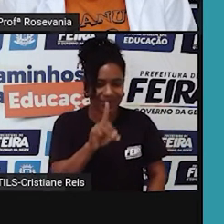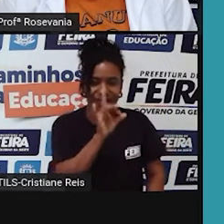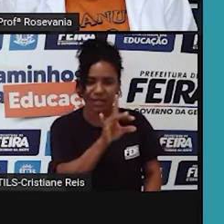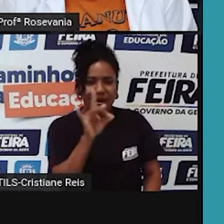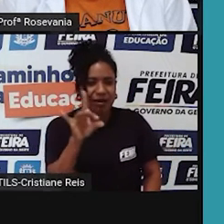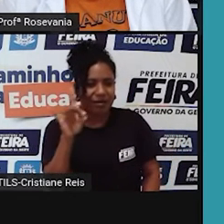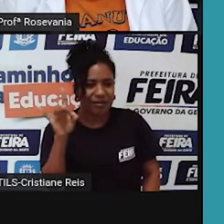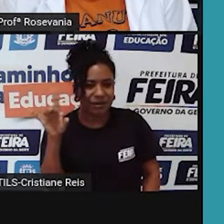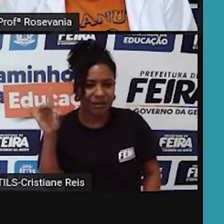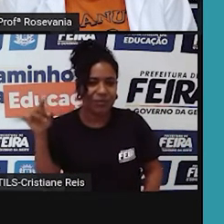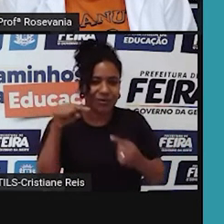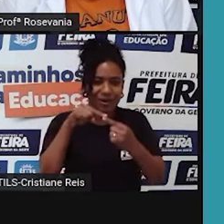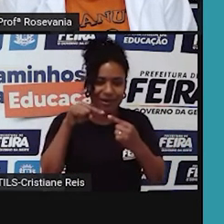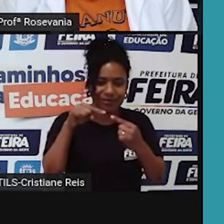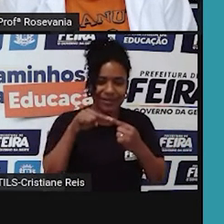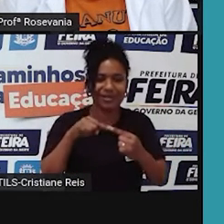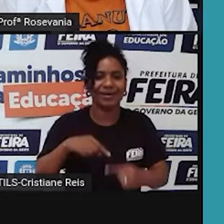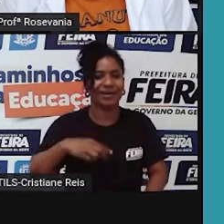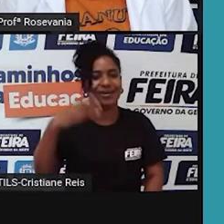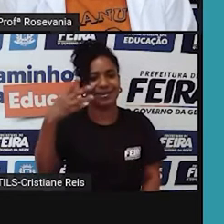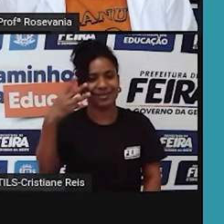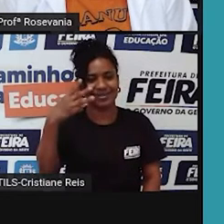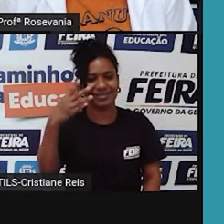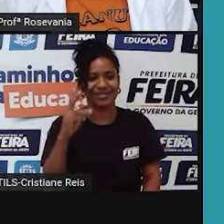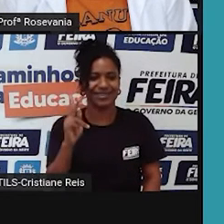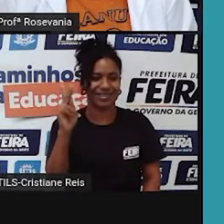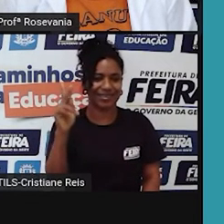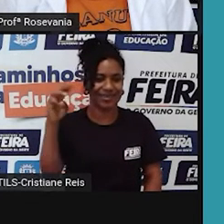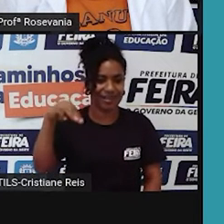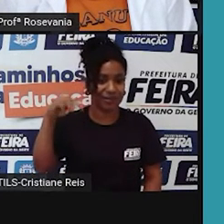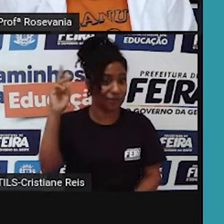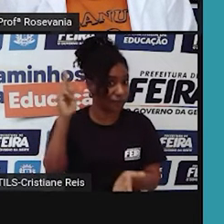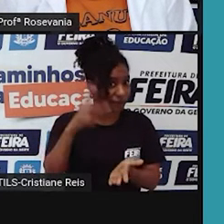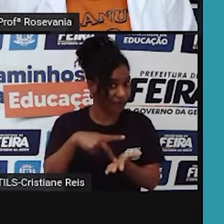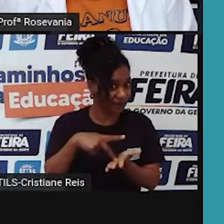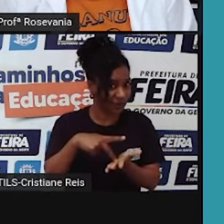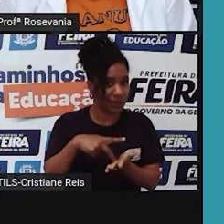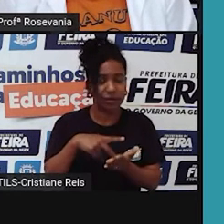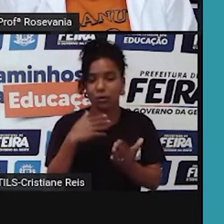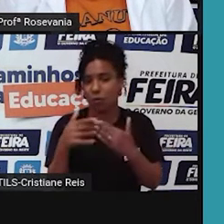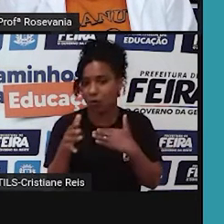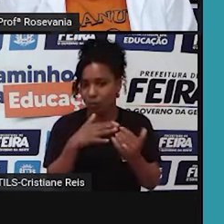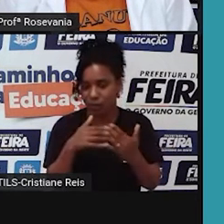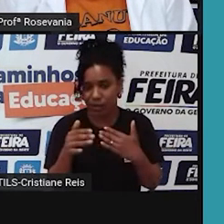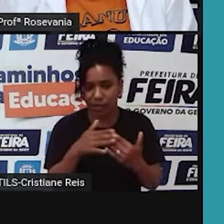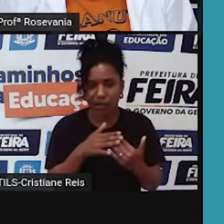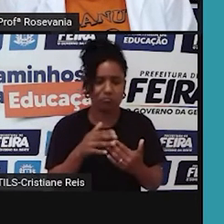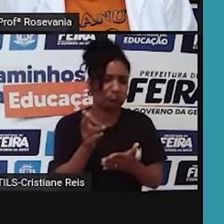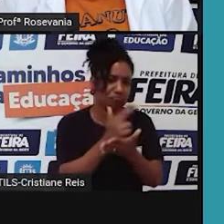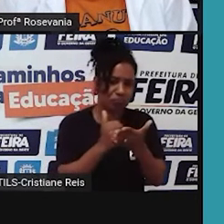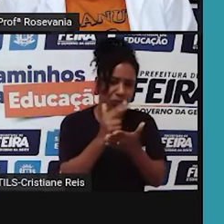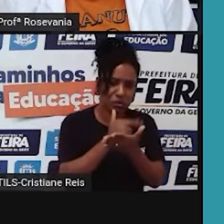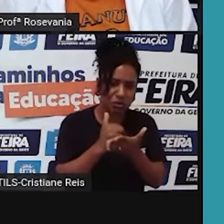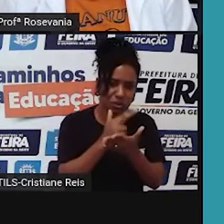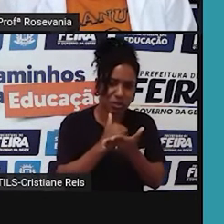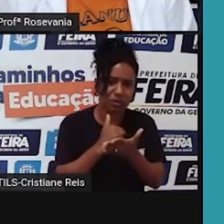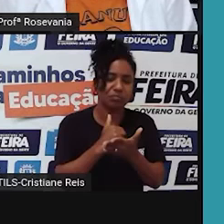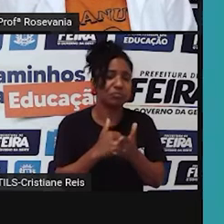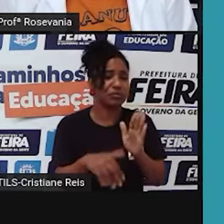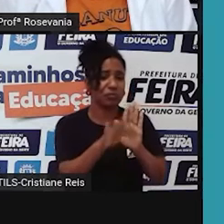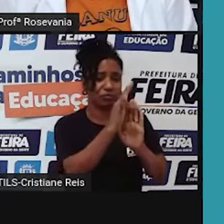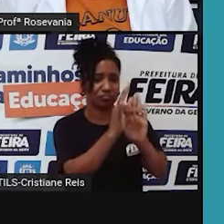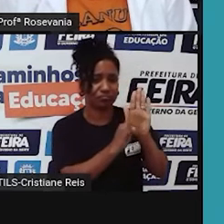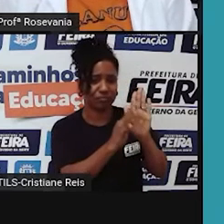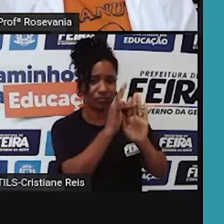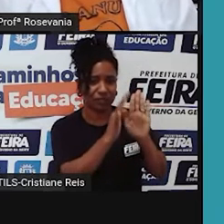denominador, equivale a 3 quilômetros na área real. Então, não importa se o desenho ele está assim, em forma de fração